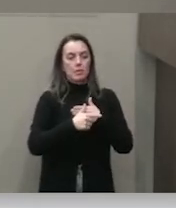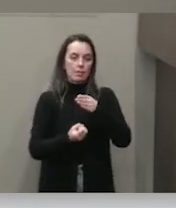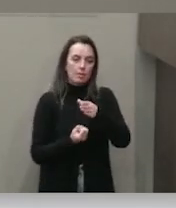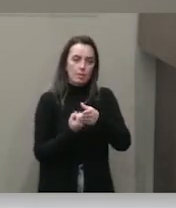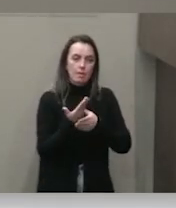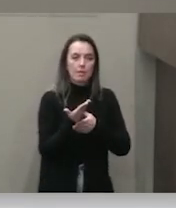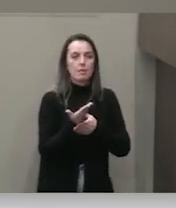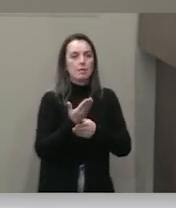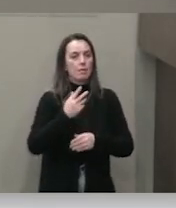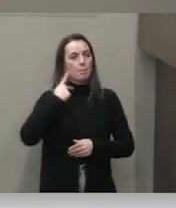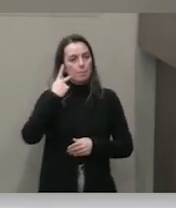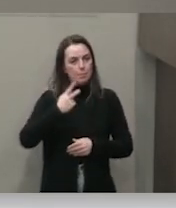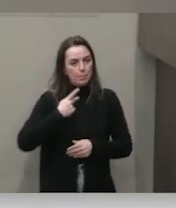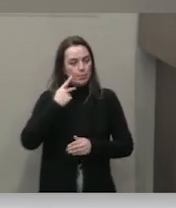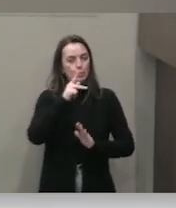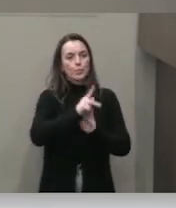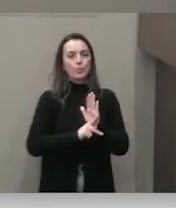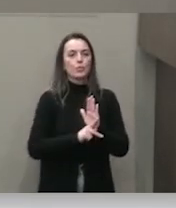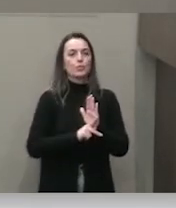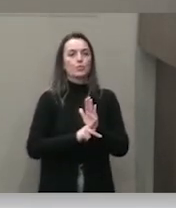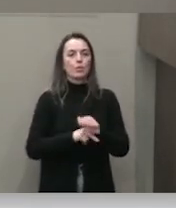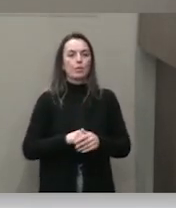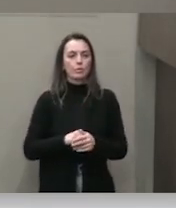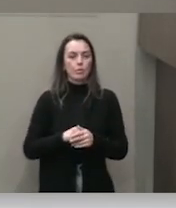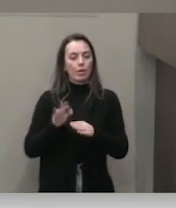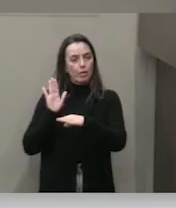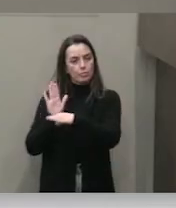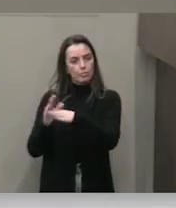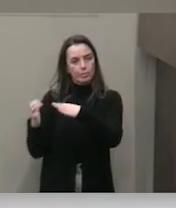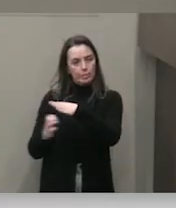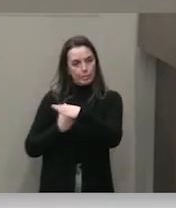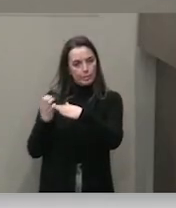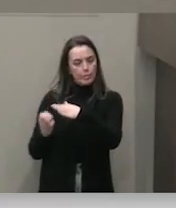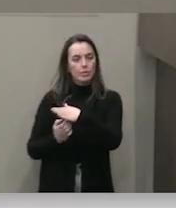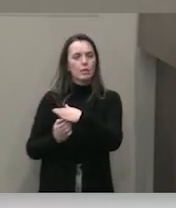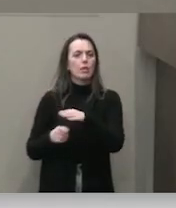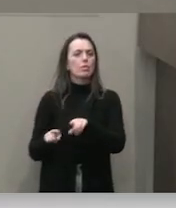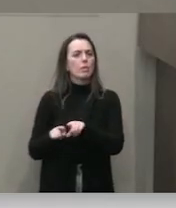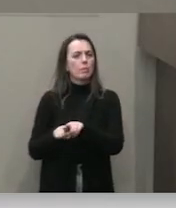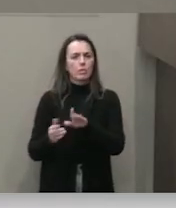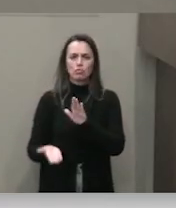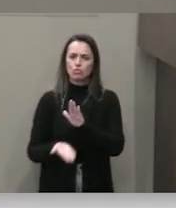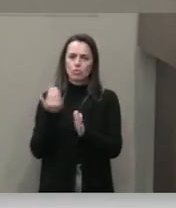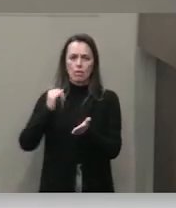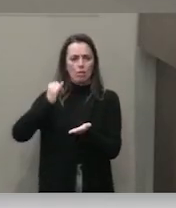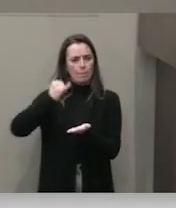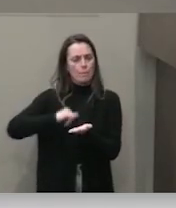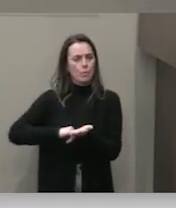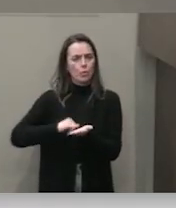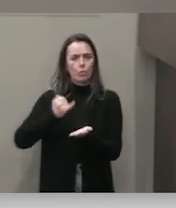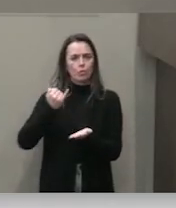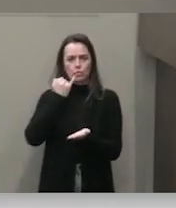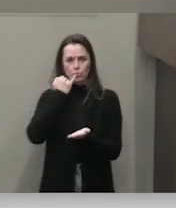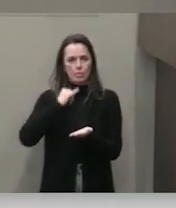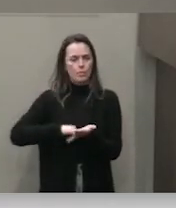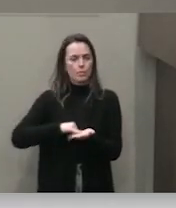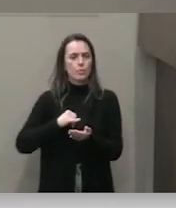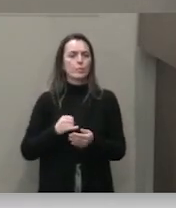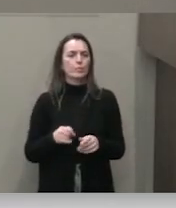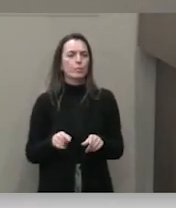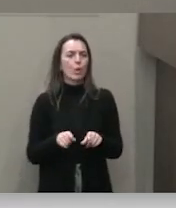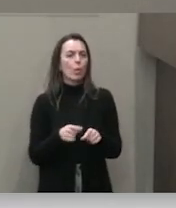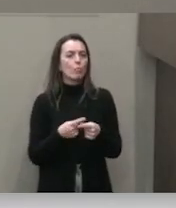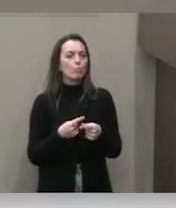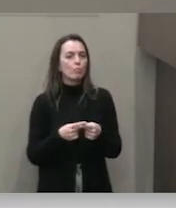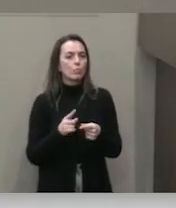equilíbrio. Beneficiando o empresário, que o empresário tenha resultados, tenha isenção de imposto, consiga trazer o melhor para o colaborador. Porque o poder público, ele tem que